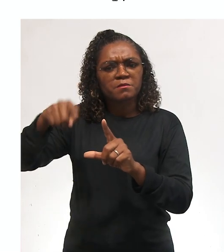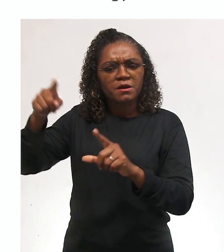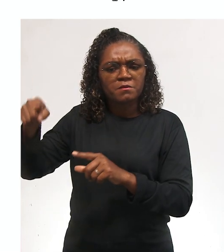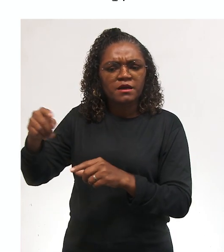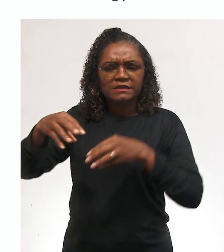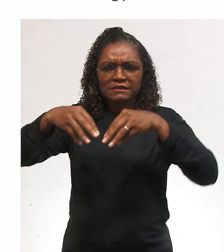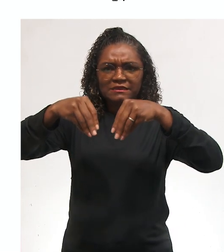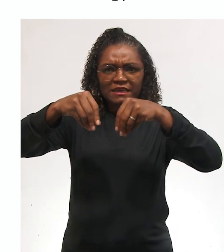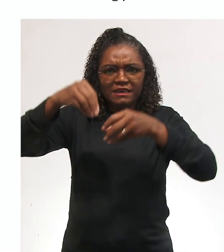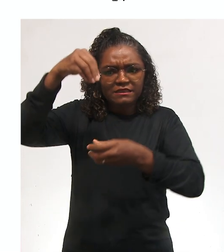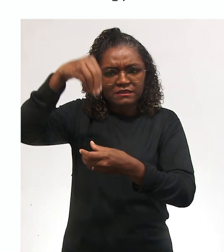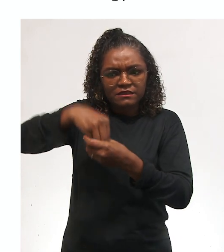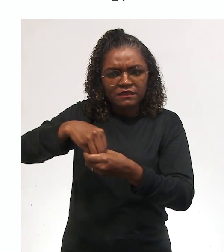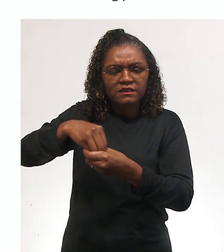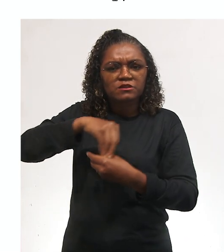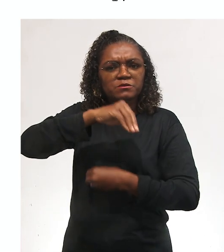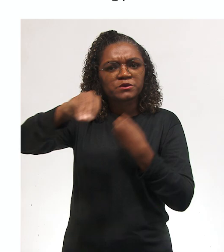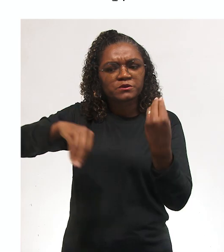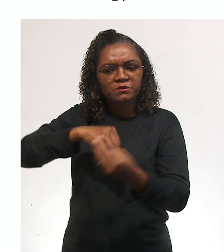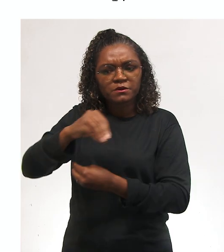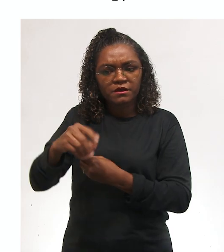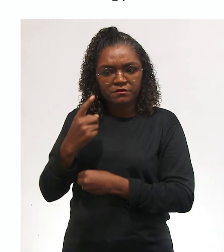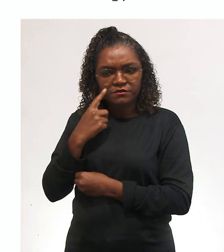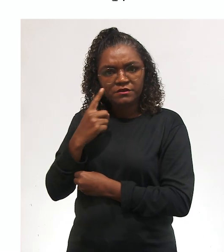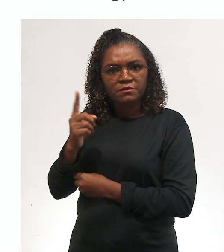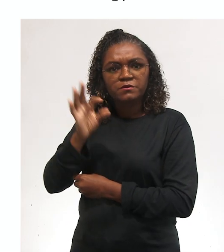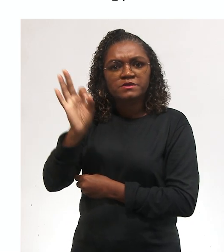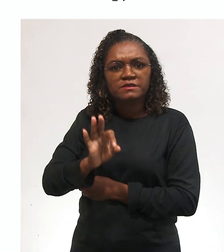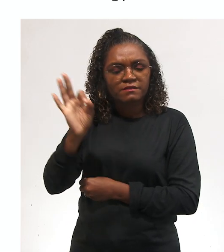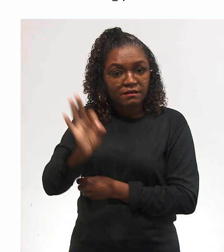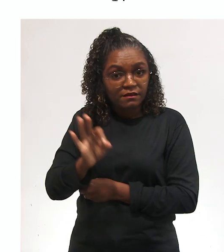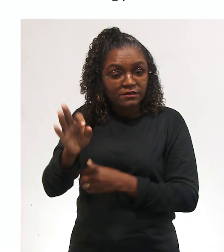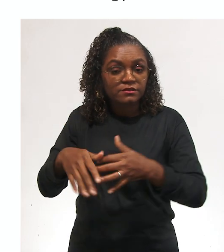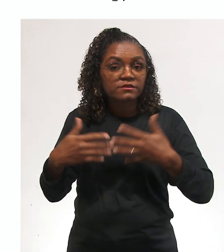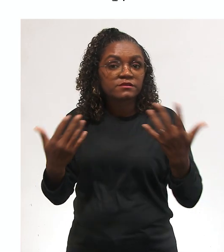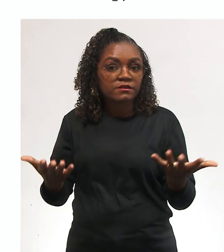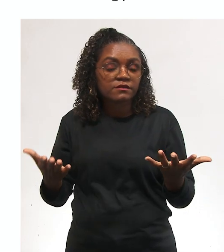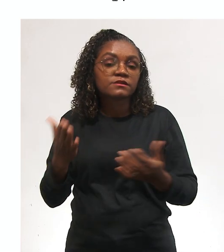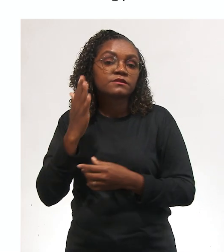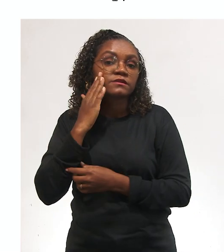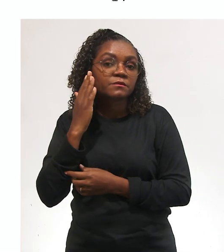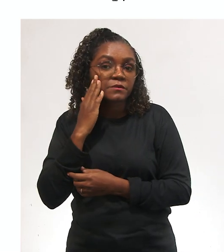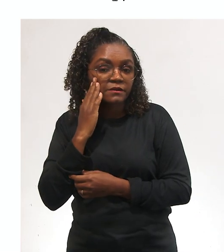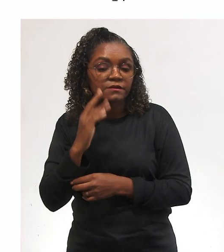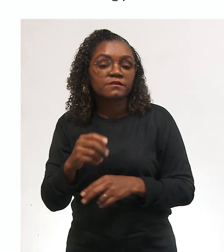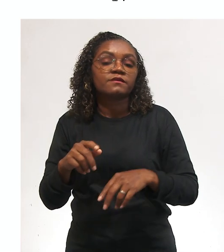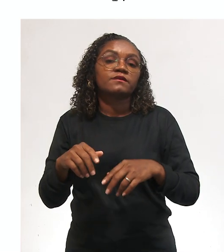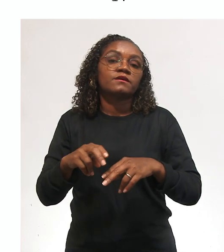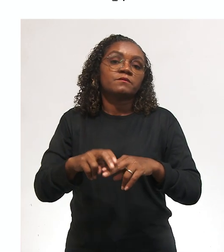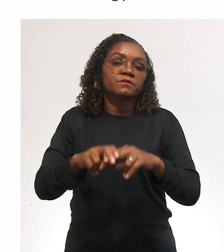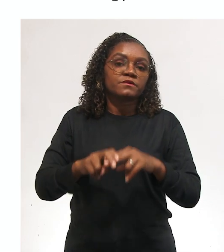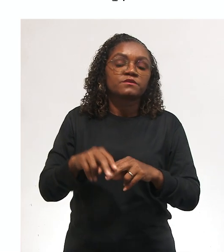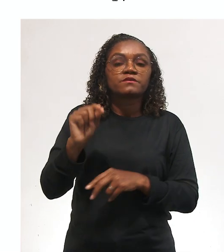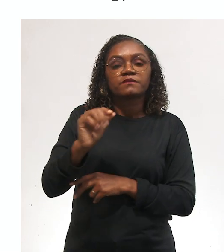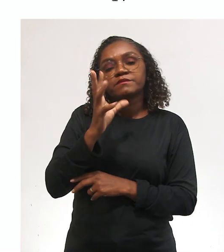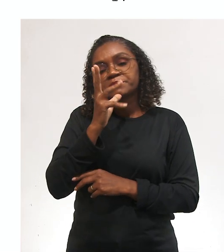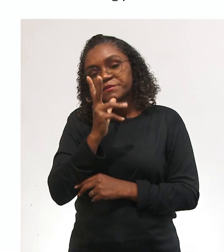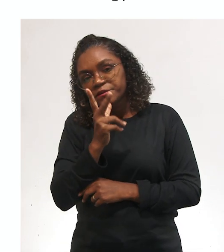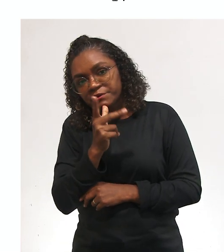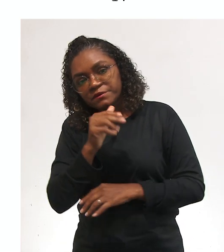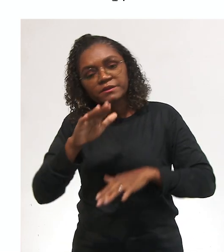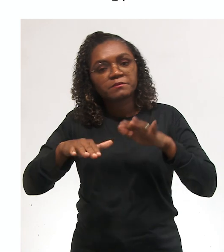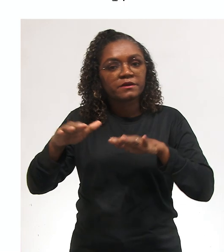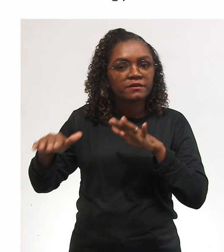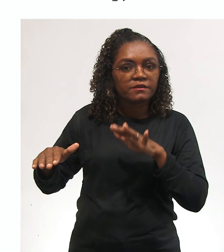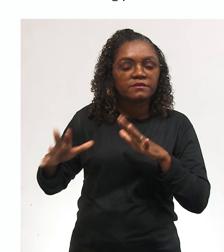esse percentual de terra, né, na cana-de-açúcar, e aí, consequentemente, vai fazer com que a produção fique